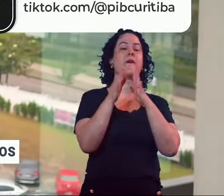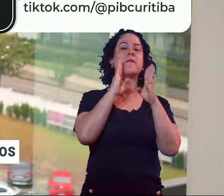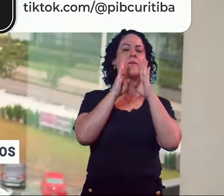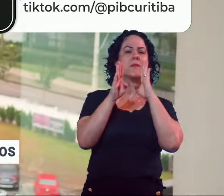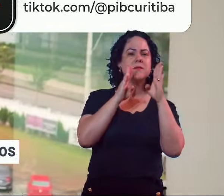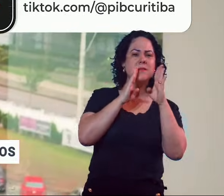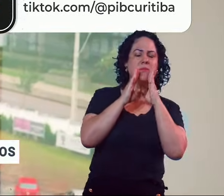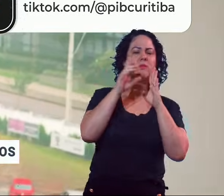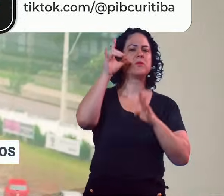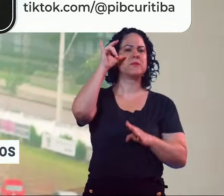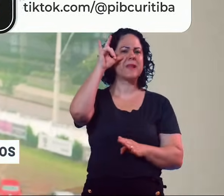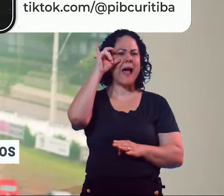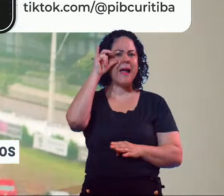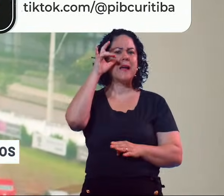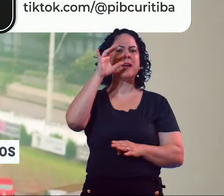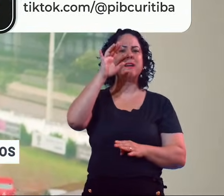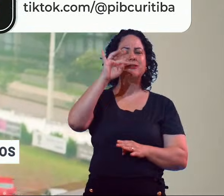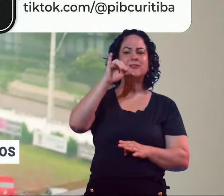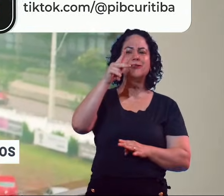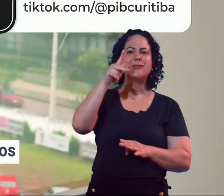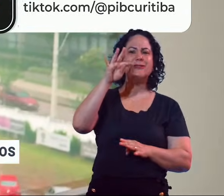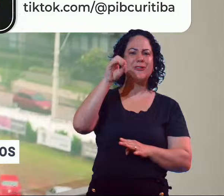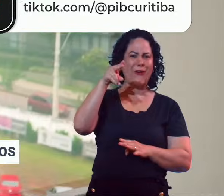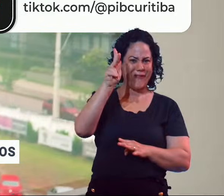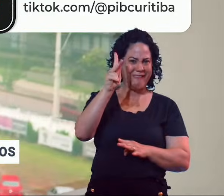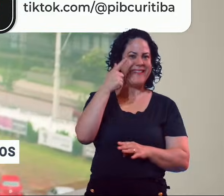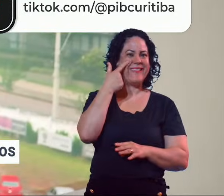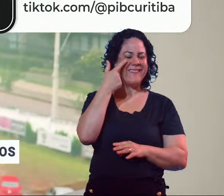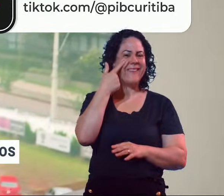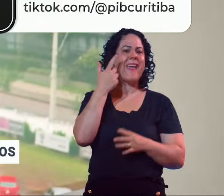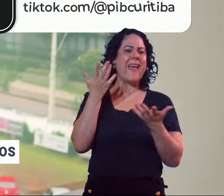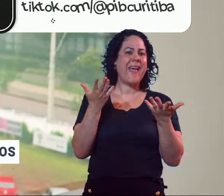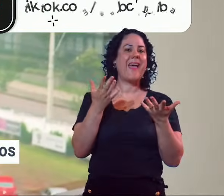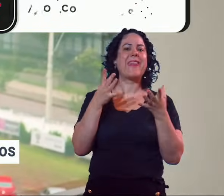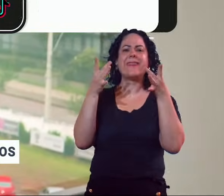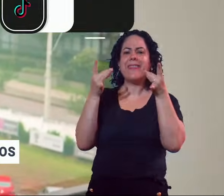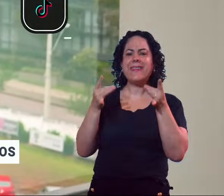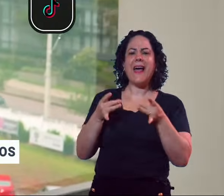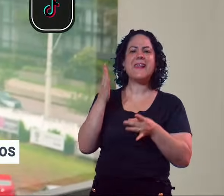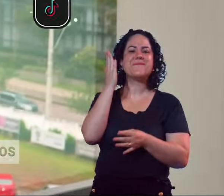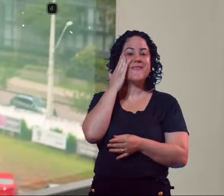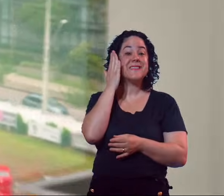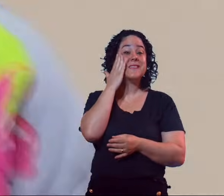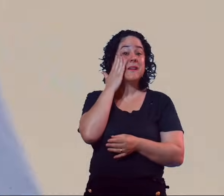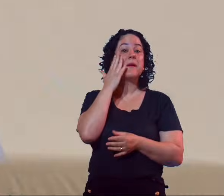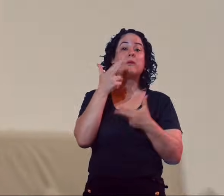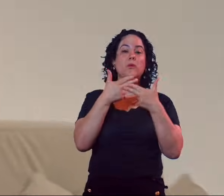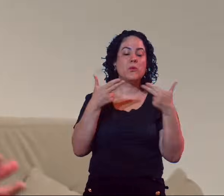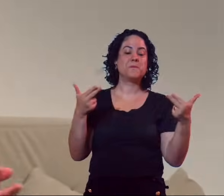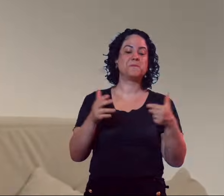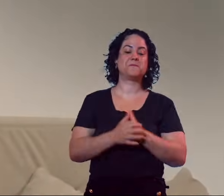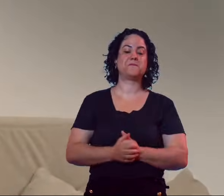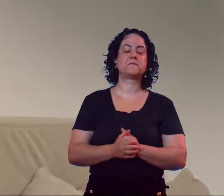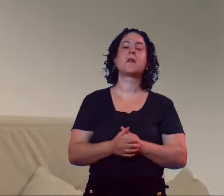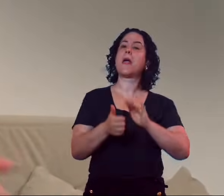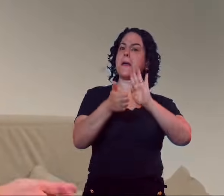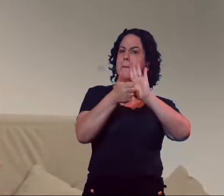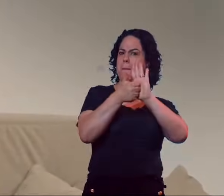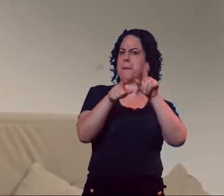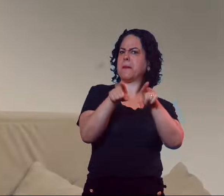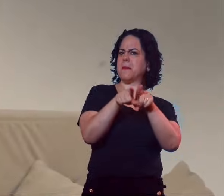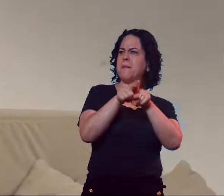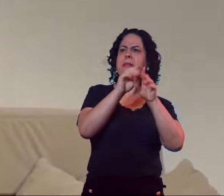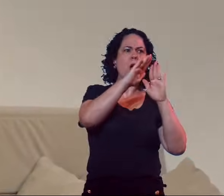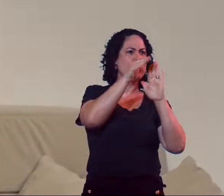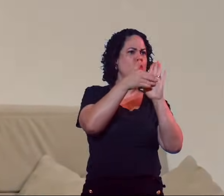para você acompanhar os bastidores, detalhes das próximas programações e trechos das palavras dos nossos pastores. A PIB também está em todos